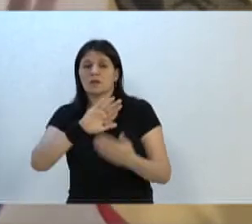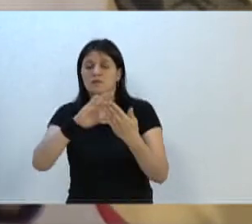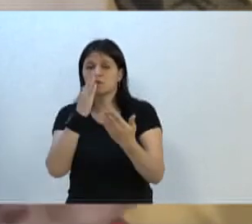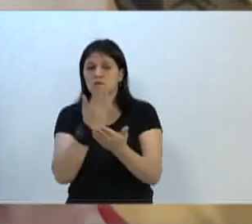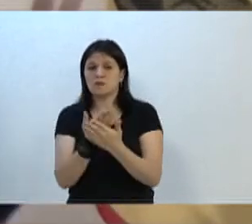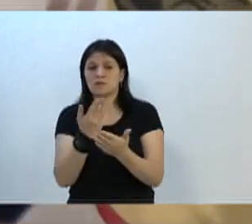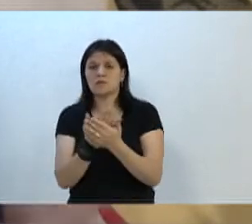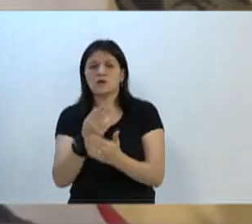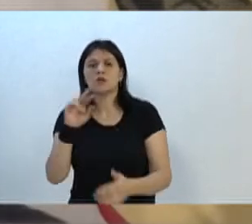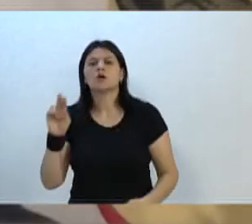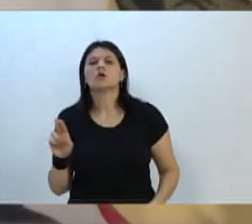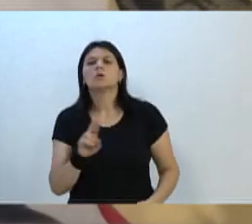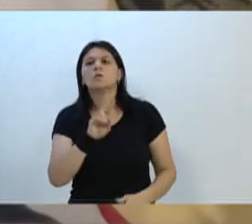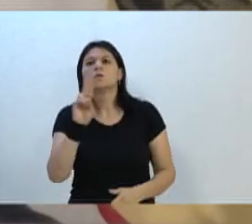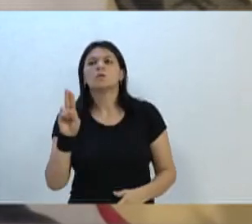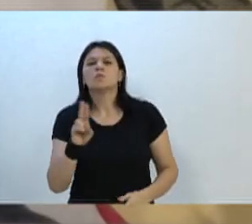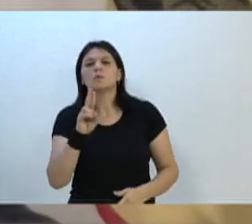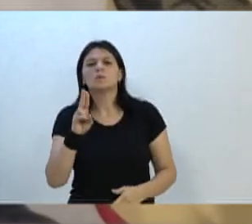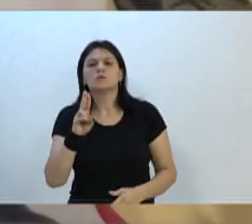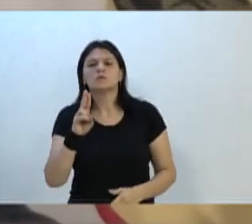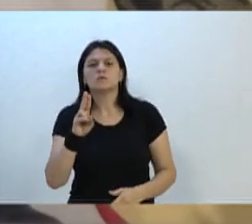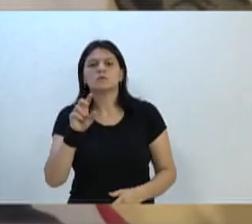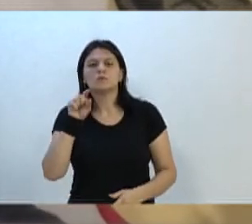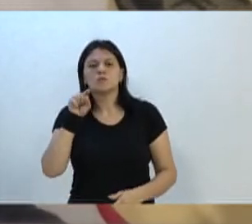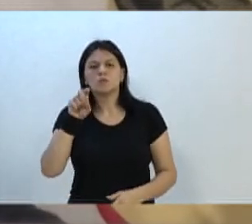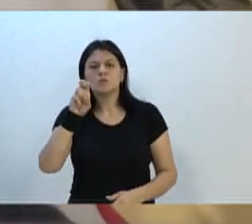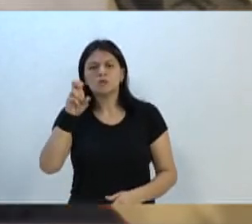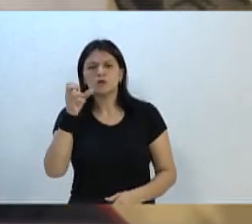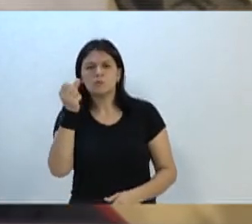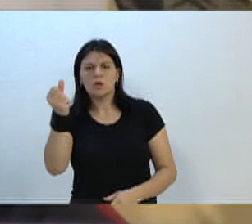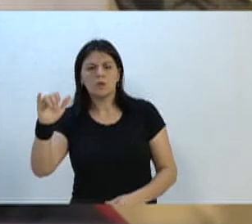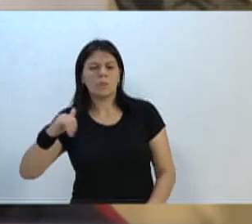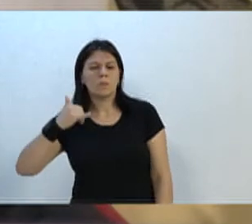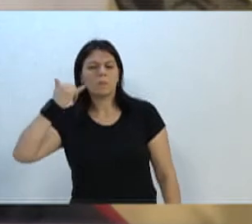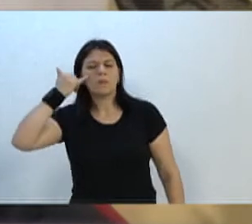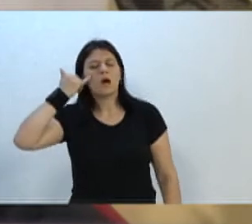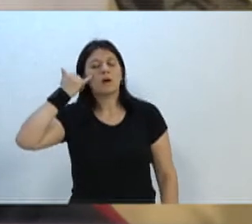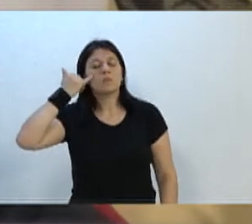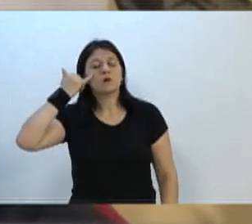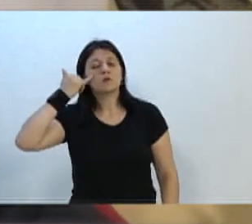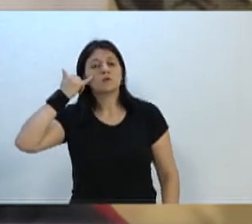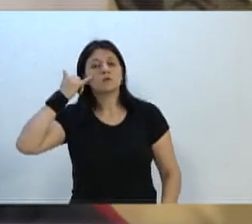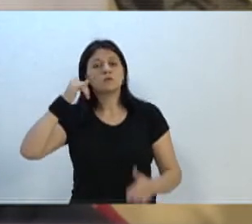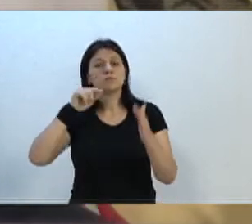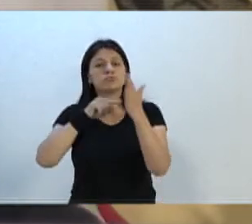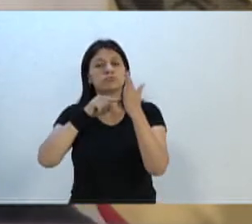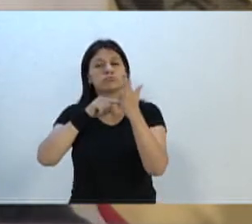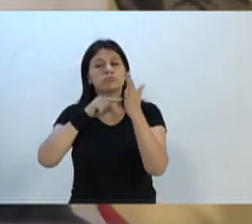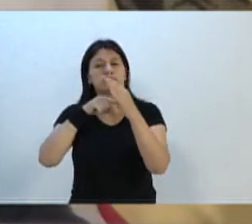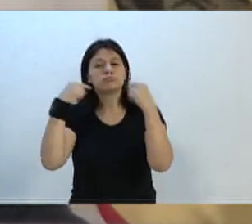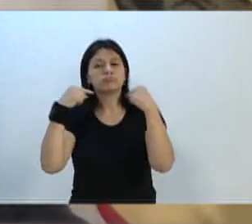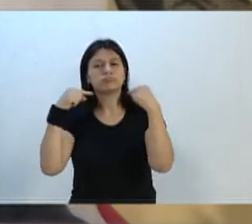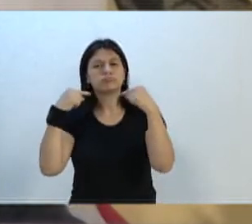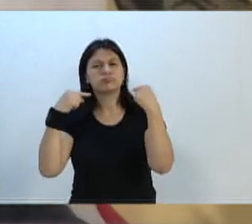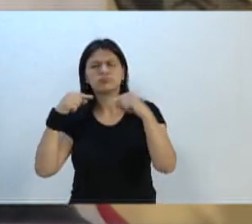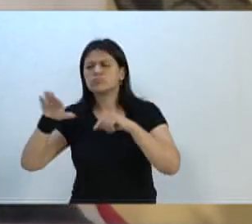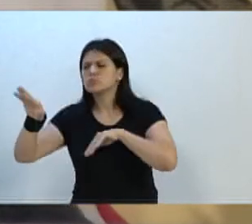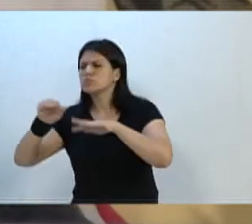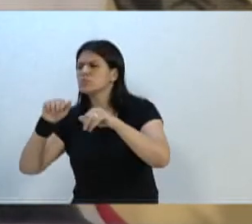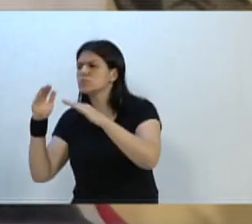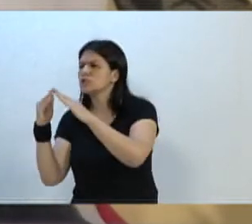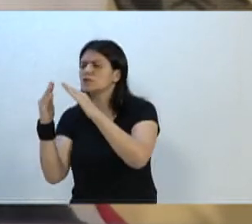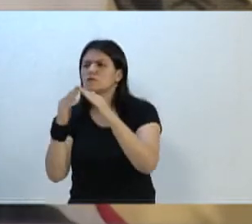use o recurso da ouvidoria do município 156 ligue protocolo reclame chame vizinho